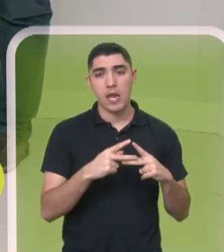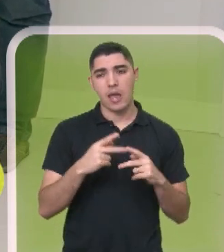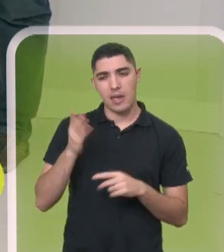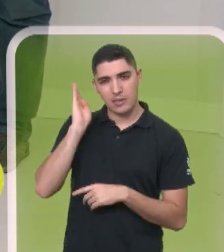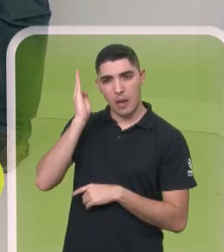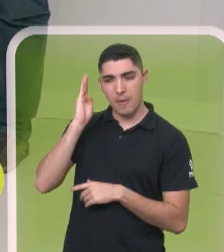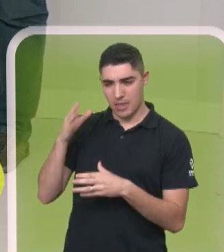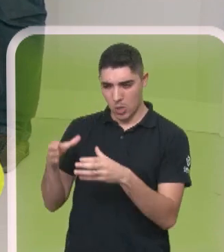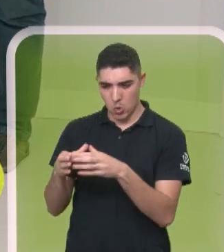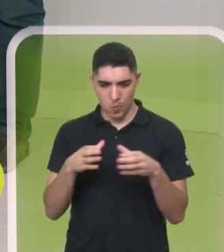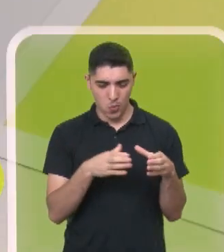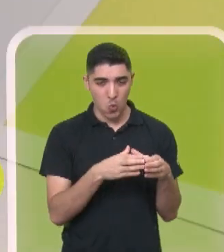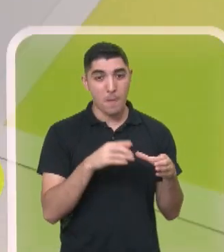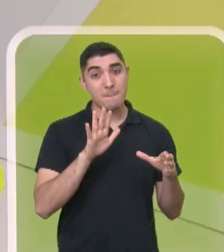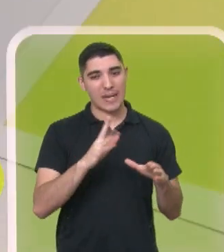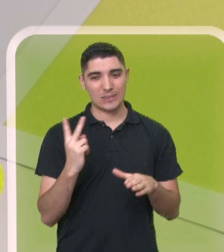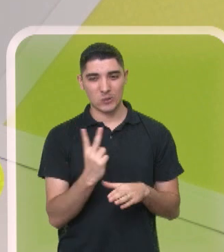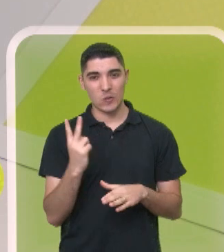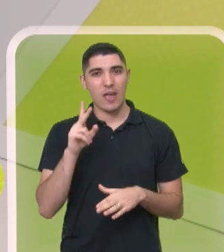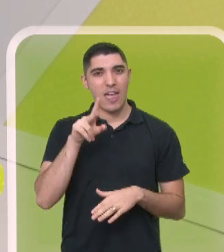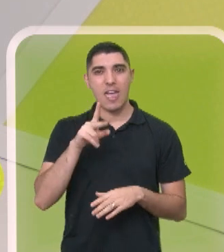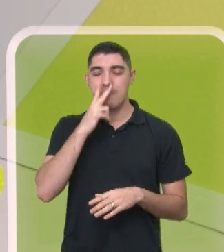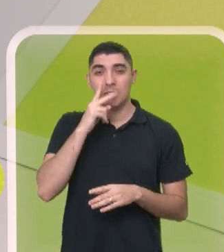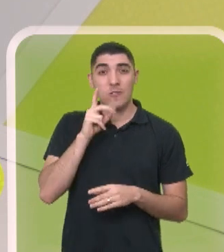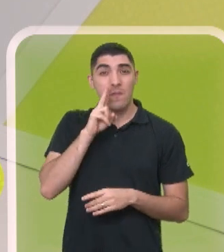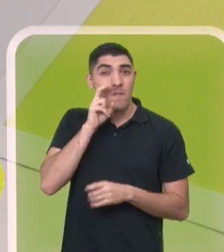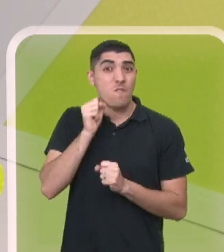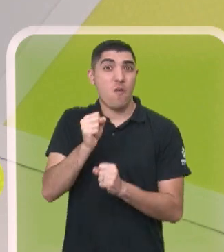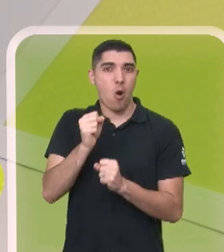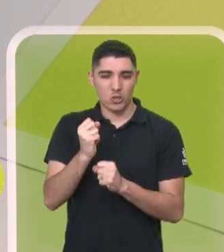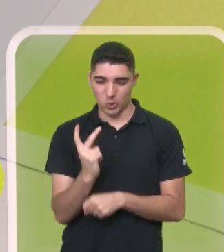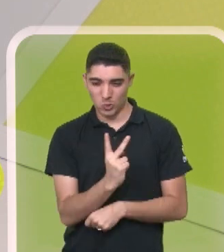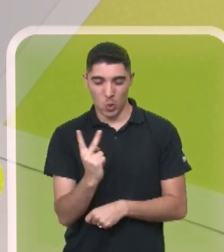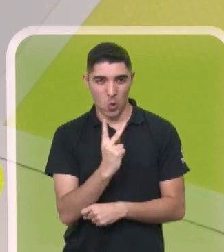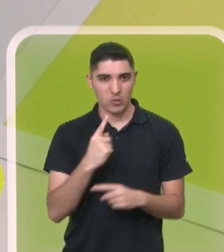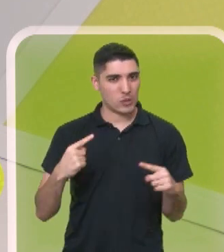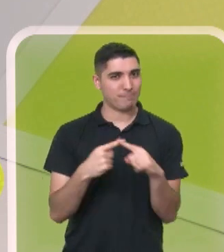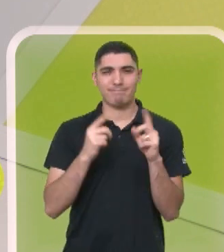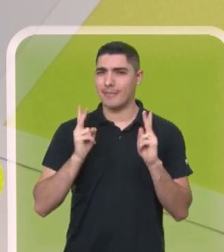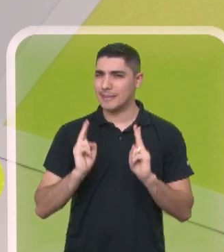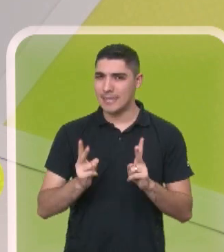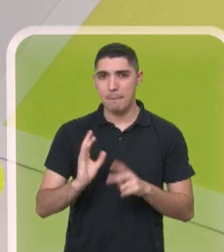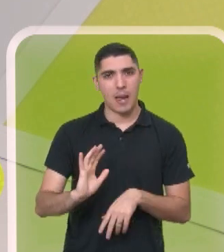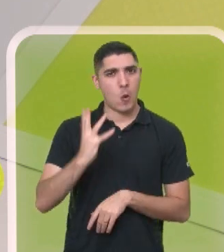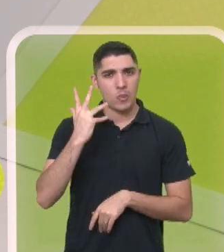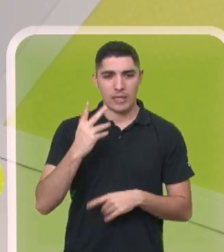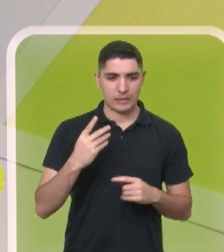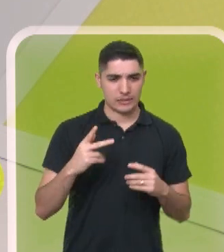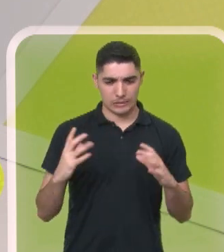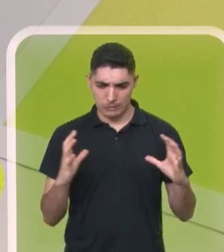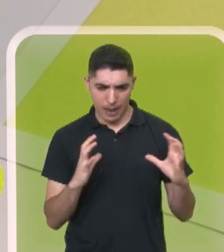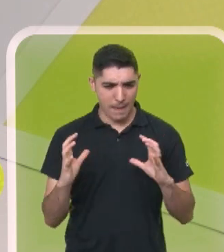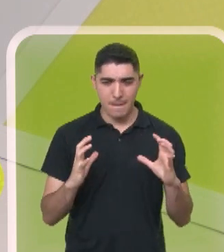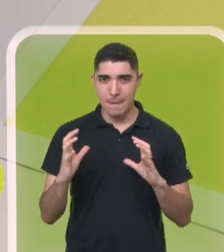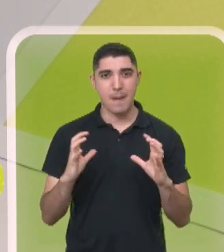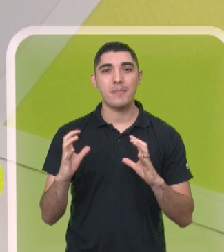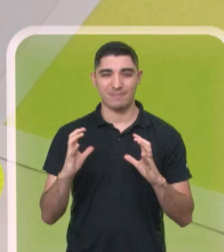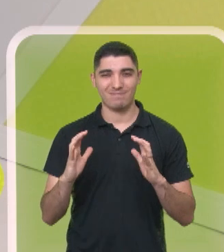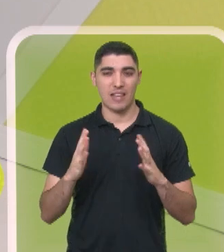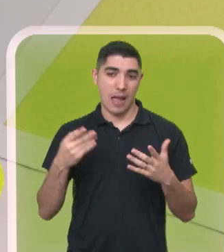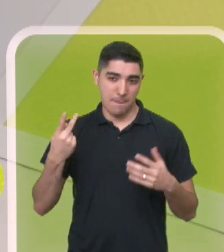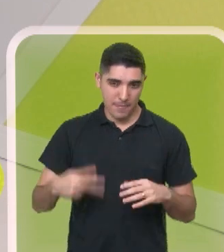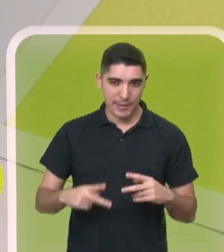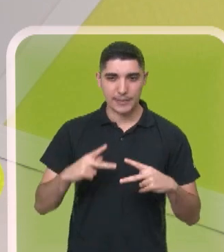atual circunstância, mas é clássico, né? A gente sabe que sempre pega fogo nos jogos entre São José e Taubaté, Taubaté e São José, aqui em São